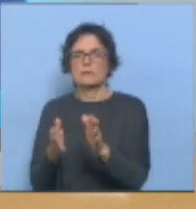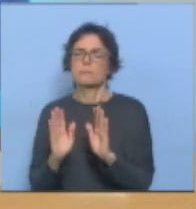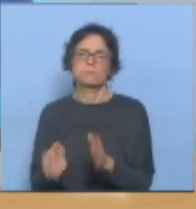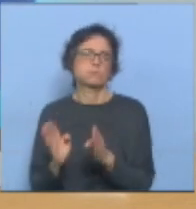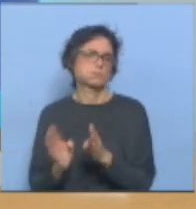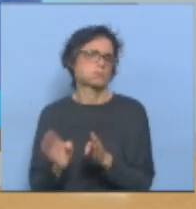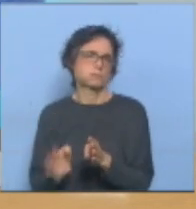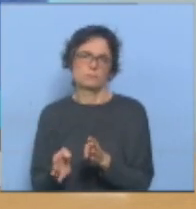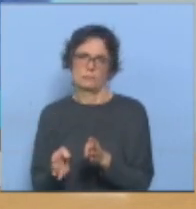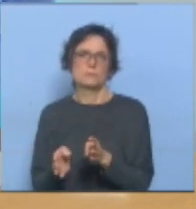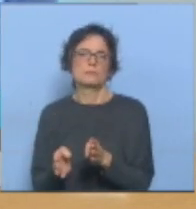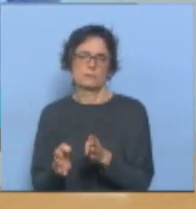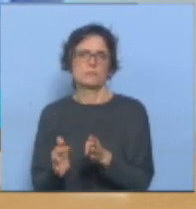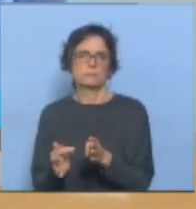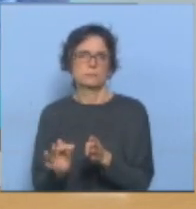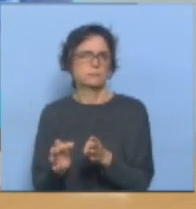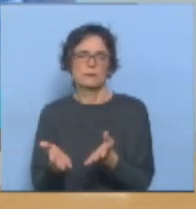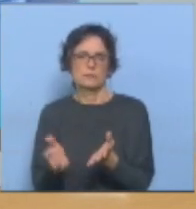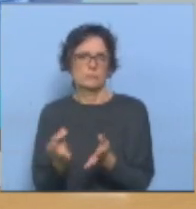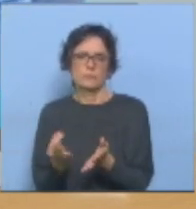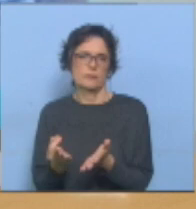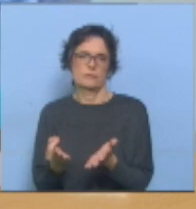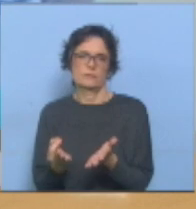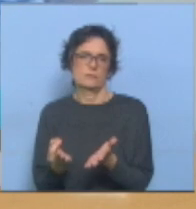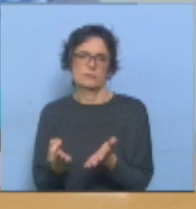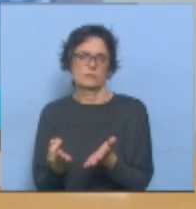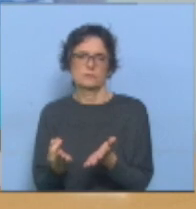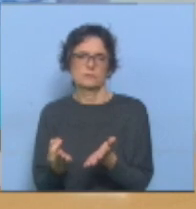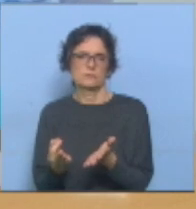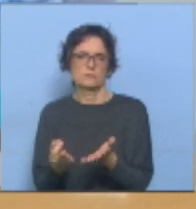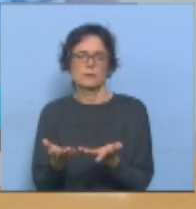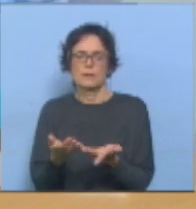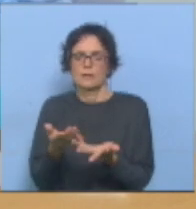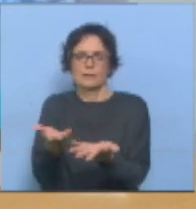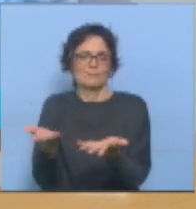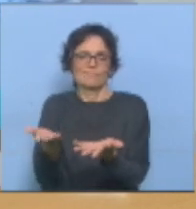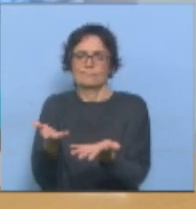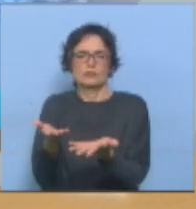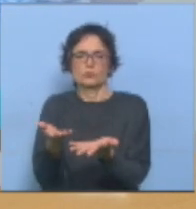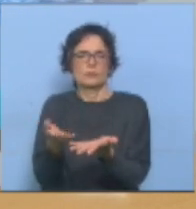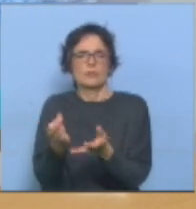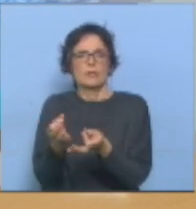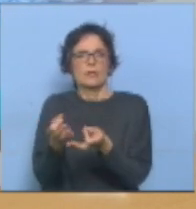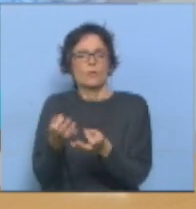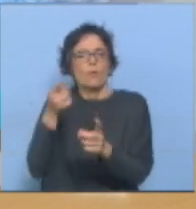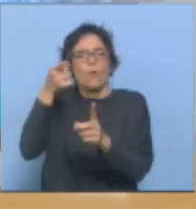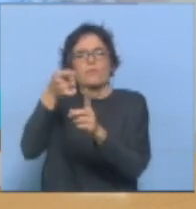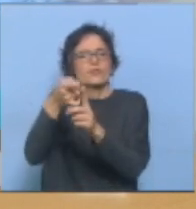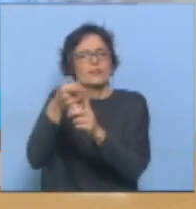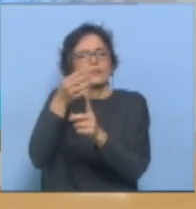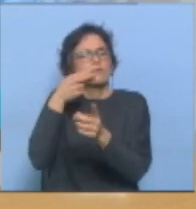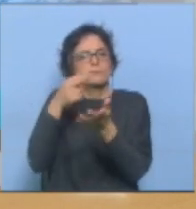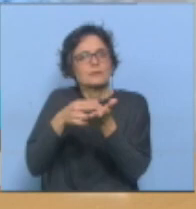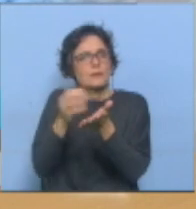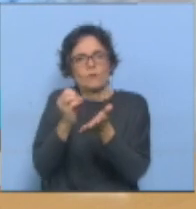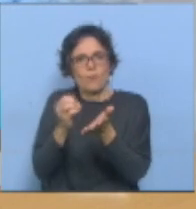medicação, de exames, de procedimentos que não visam já a cura do doente,